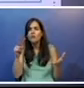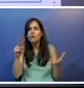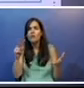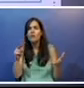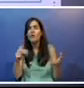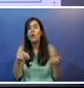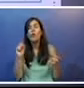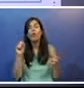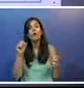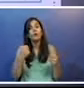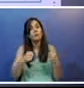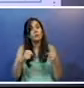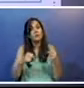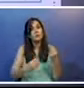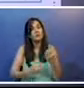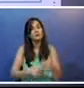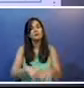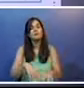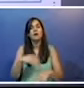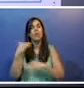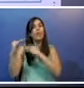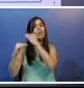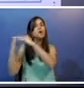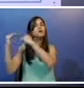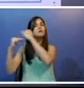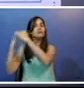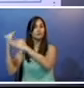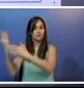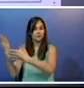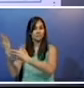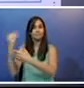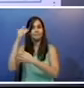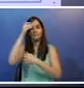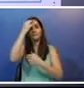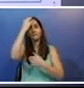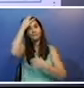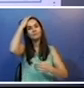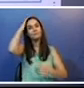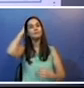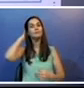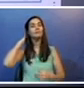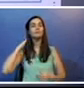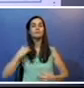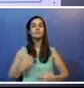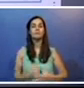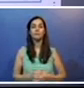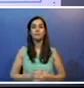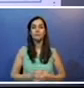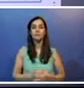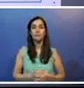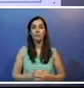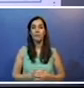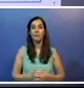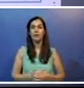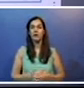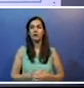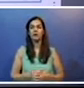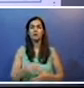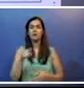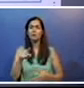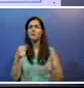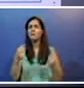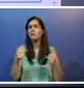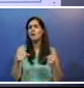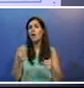ser desenvolvidos. Ou seja, de repente vocês não desenvolveram amplamente. Não estamos aí falando,